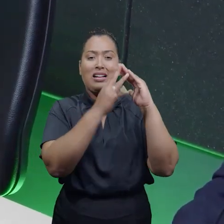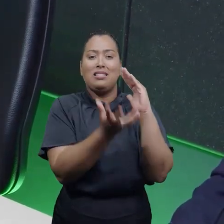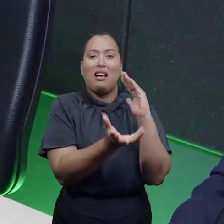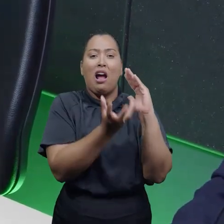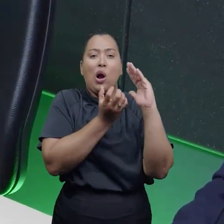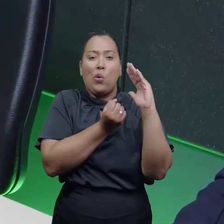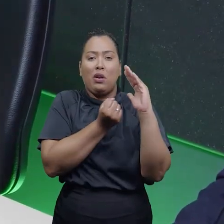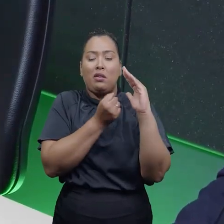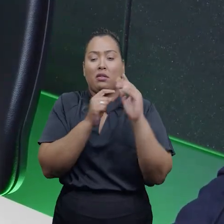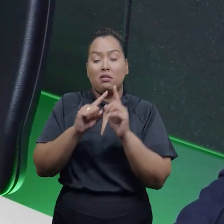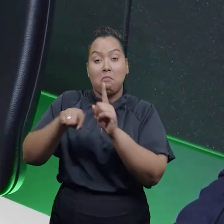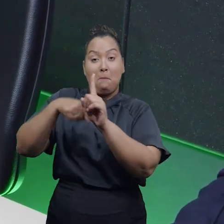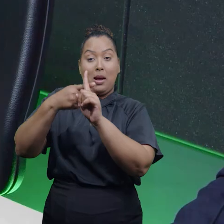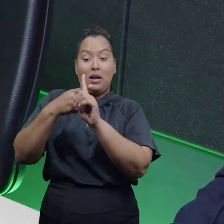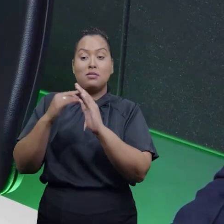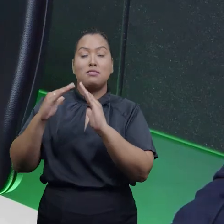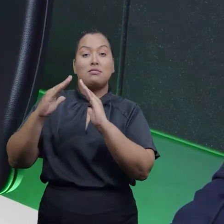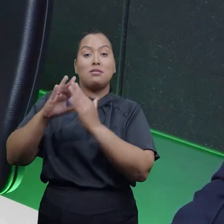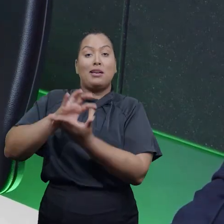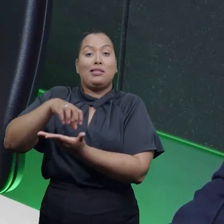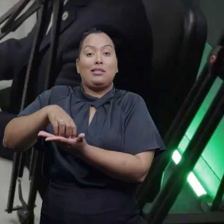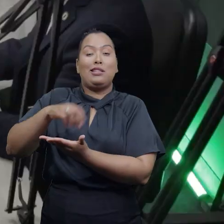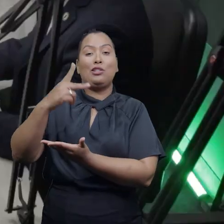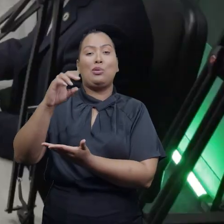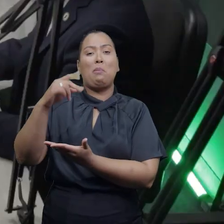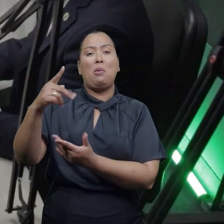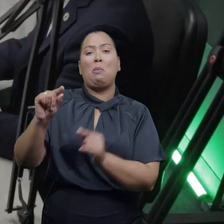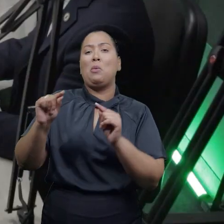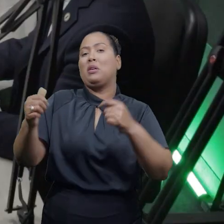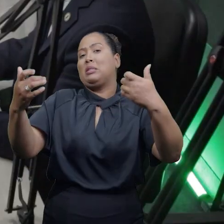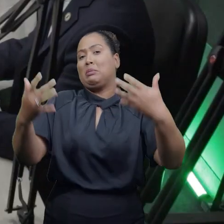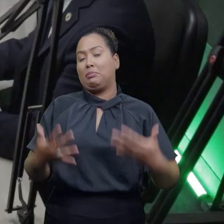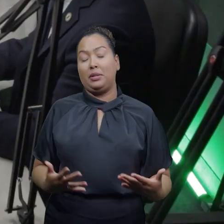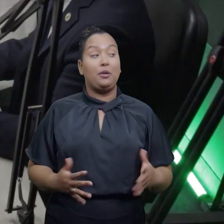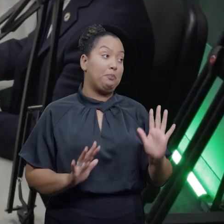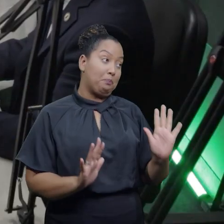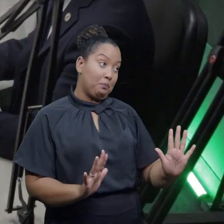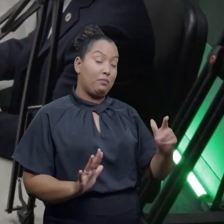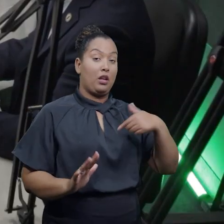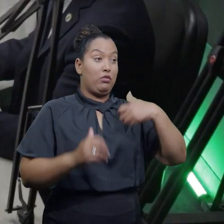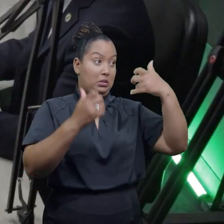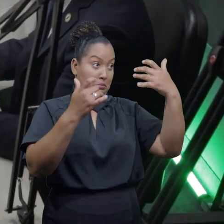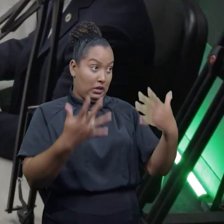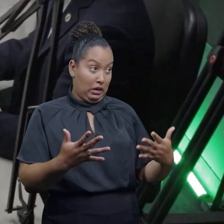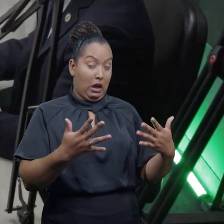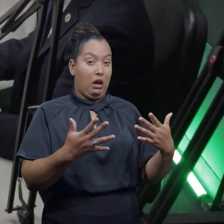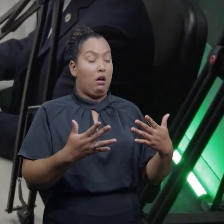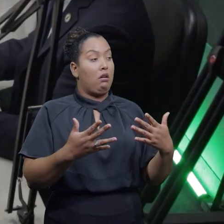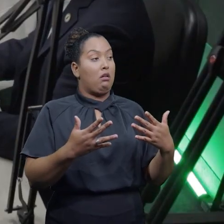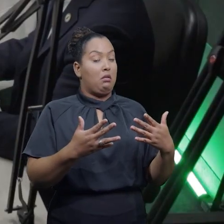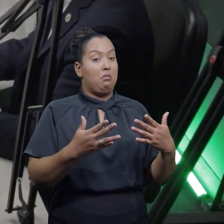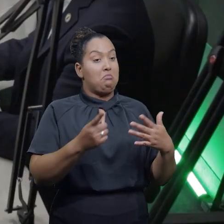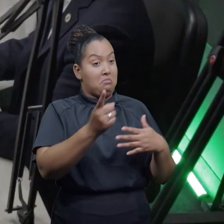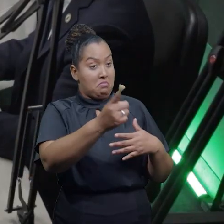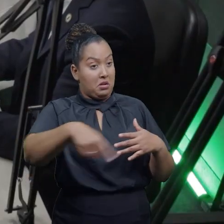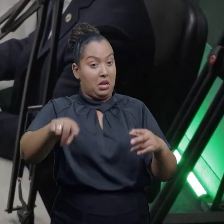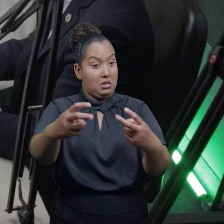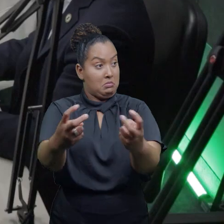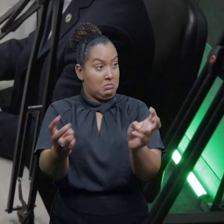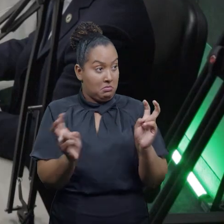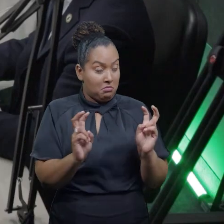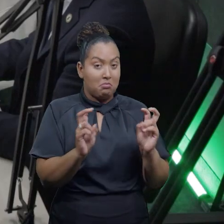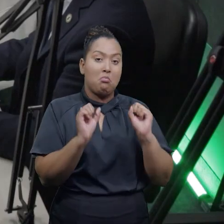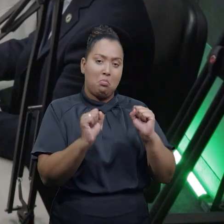a Casa da Acolhida e o que é o Centro Pop. Bom, vamos lá, eu vou começando e os meus queridos colegas aqui de